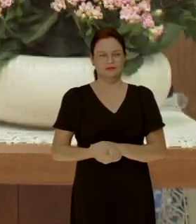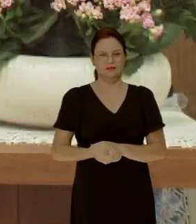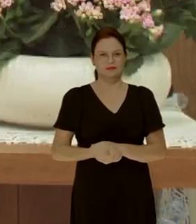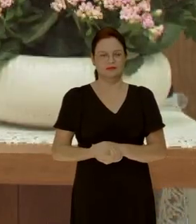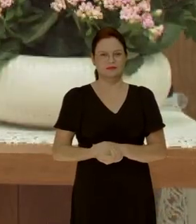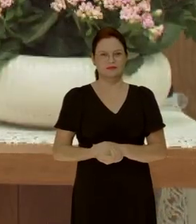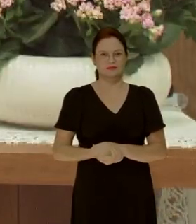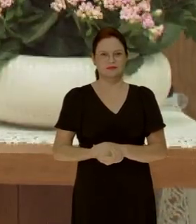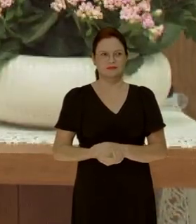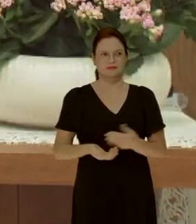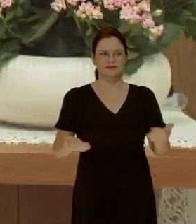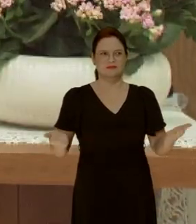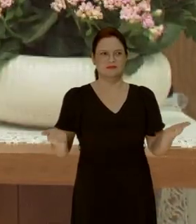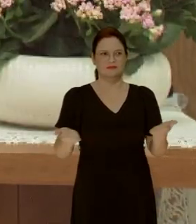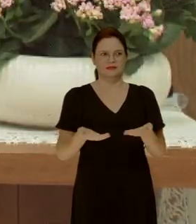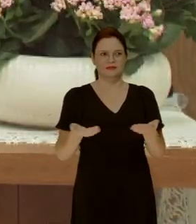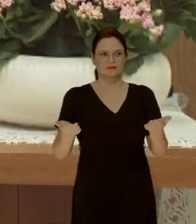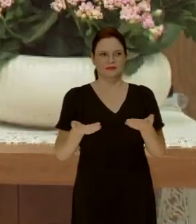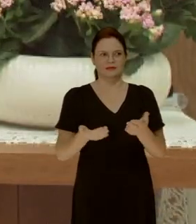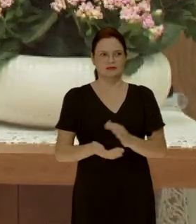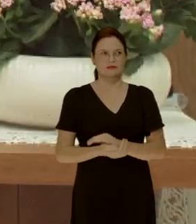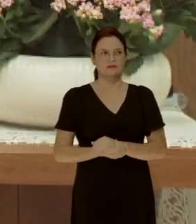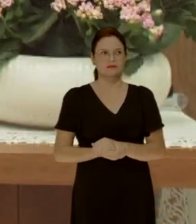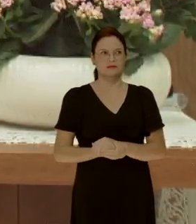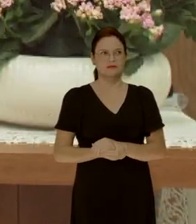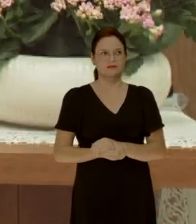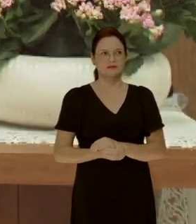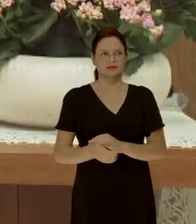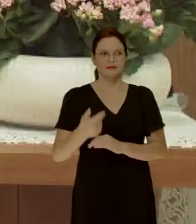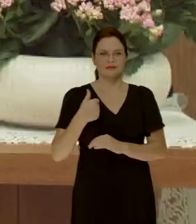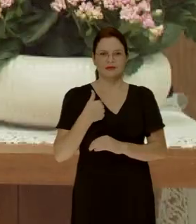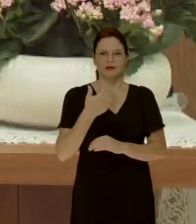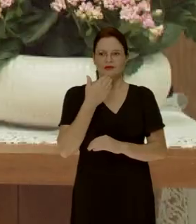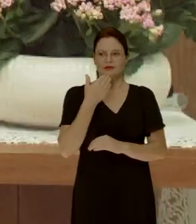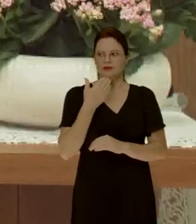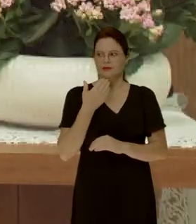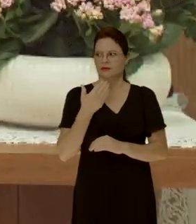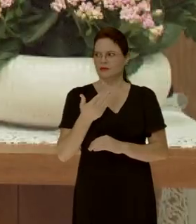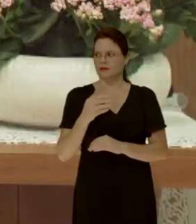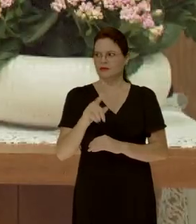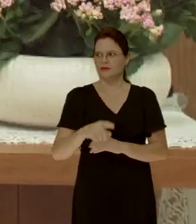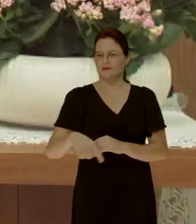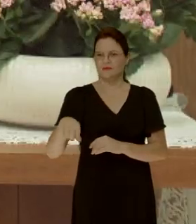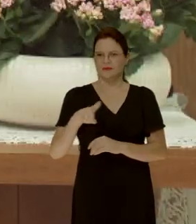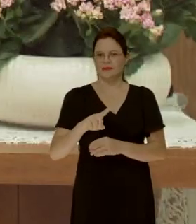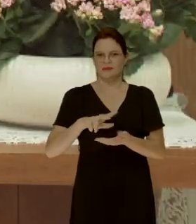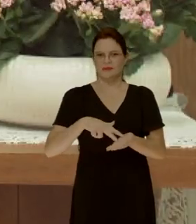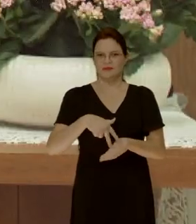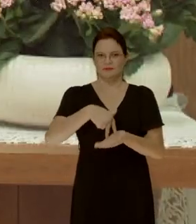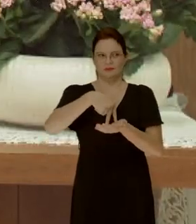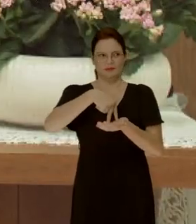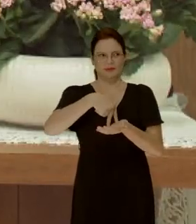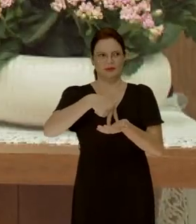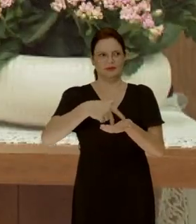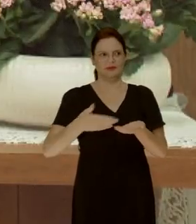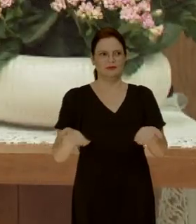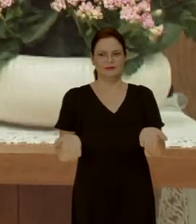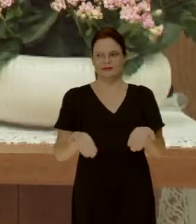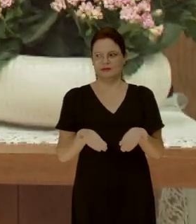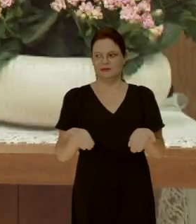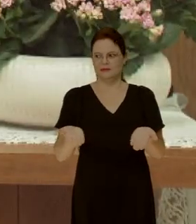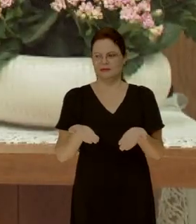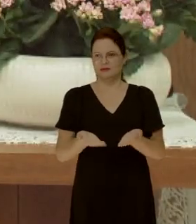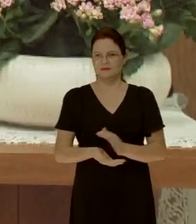Nós vamos convidar os irmãos aqui, as irmãs especialmente, para ficarem de pé. Aqueles